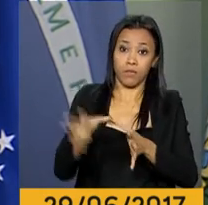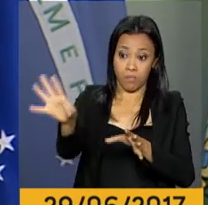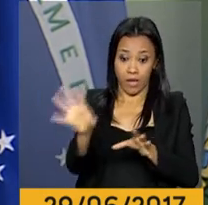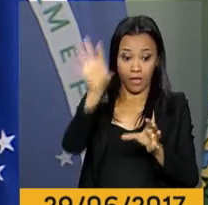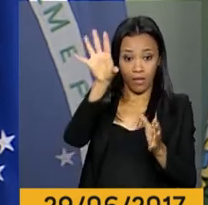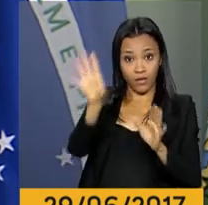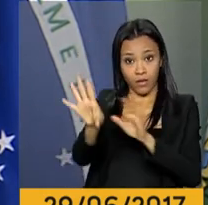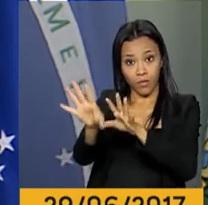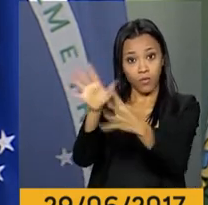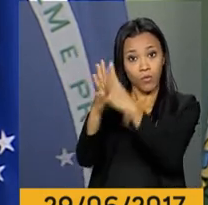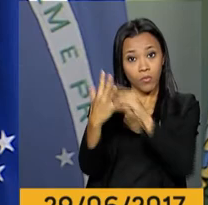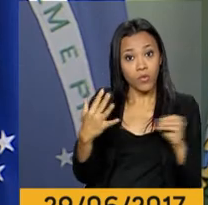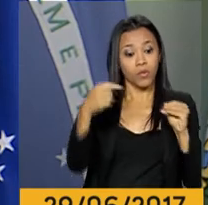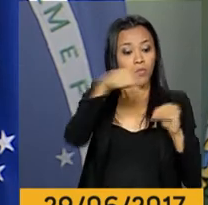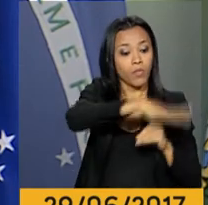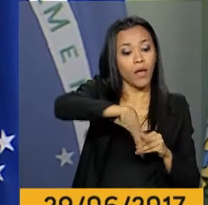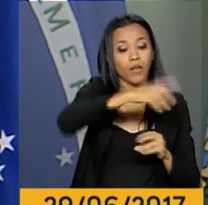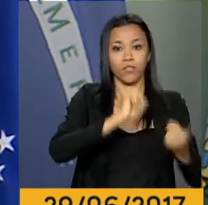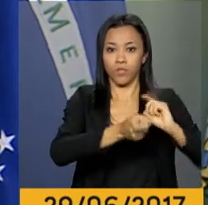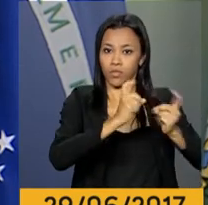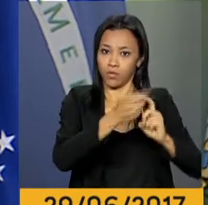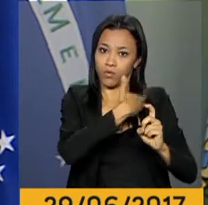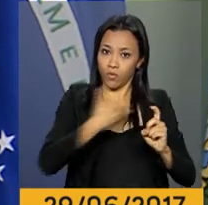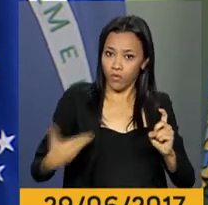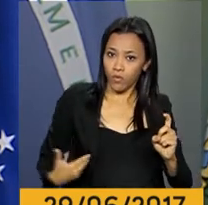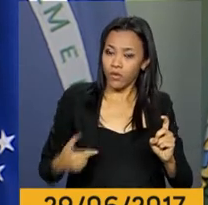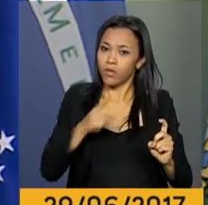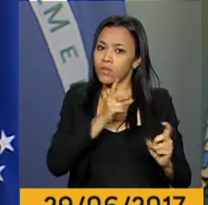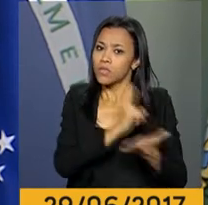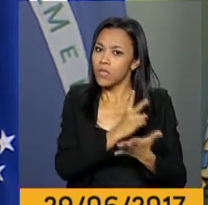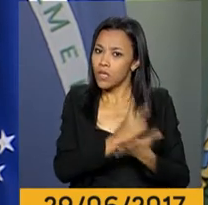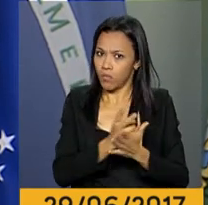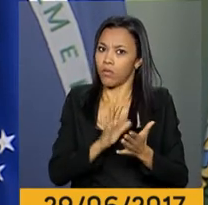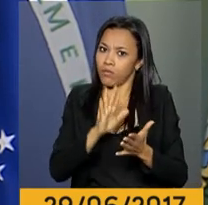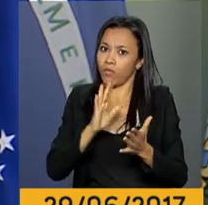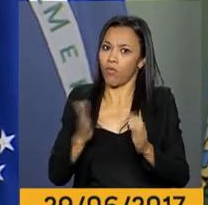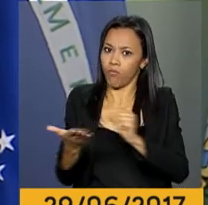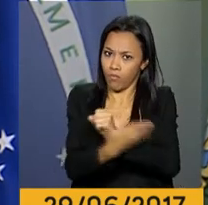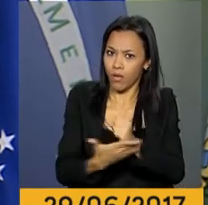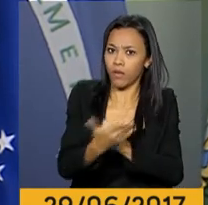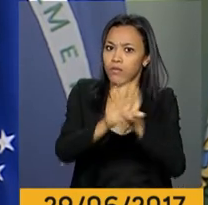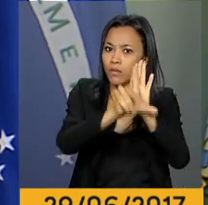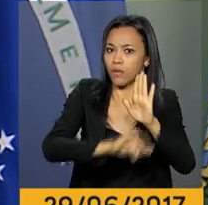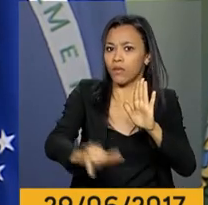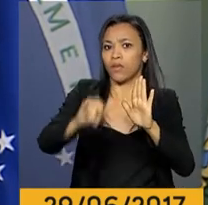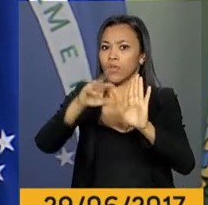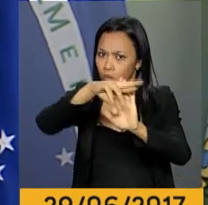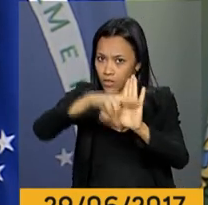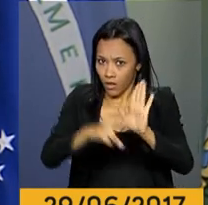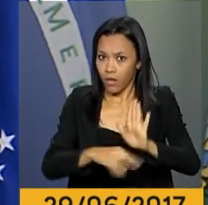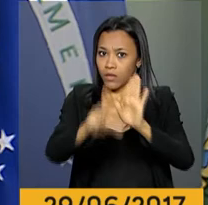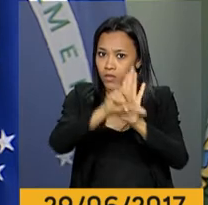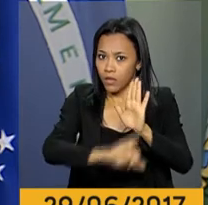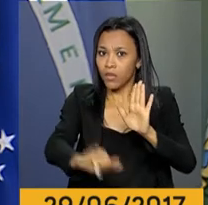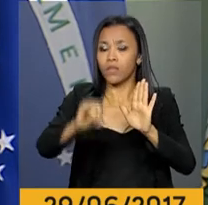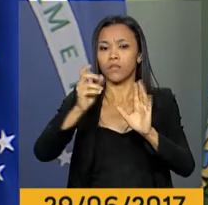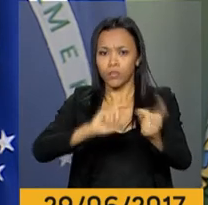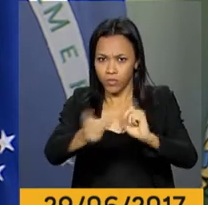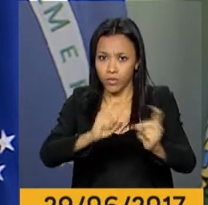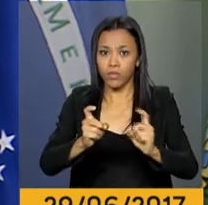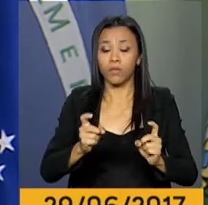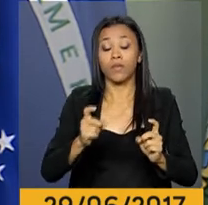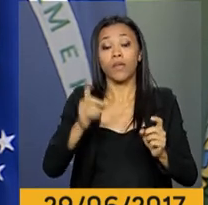mista você está fazendo no foco sobre o foco de um vídeo sobre o foco da atuação administrativa uma integração da atividade